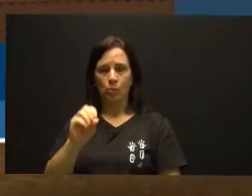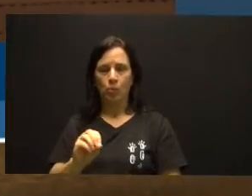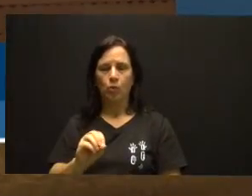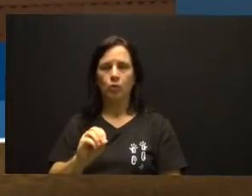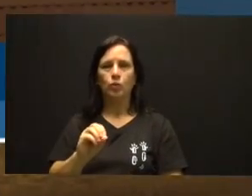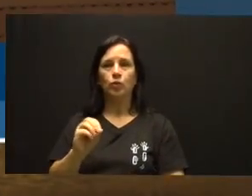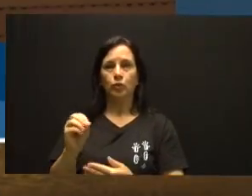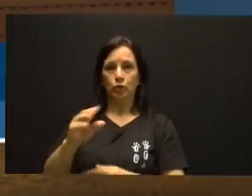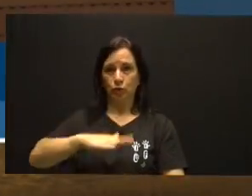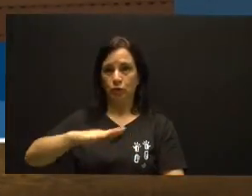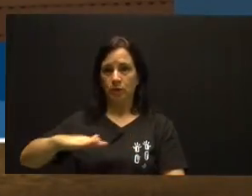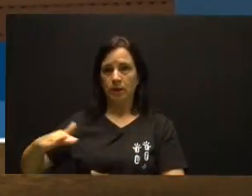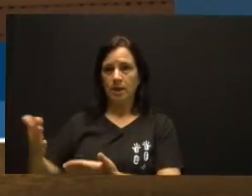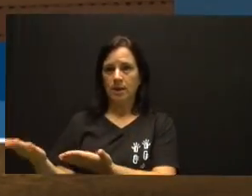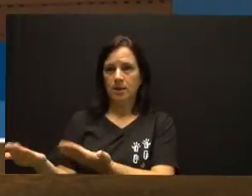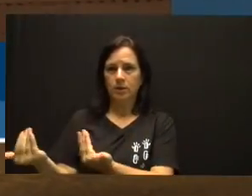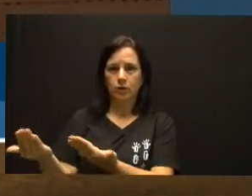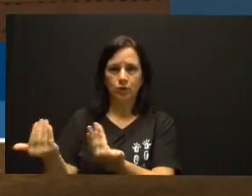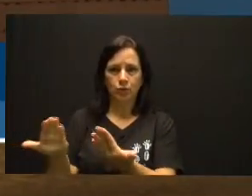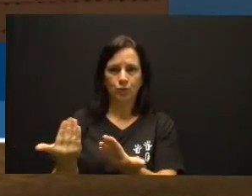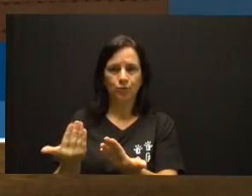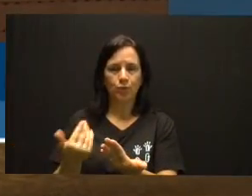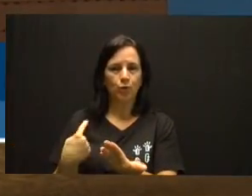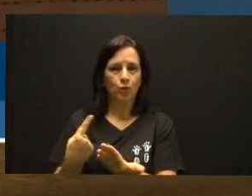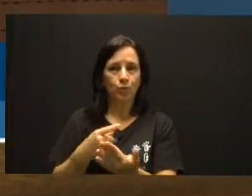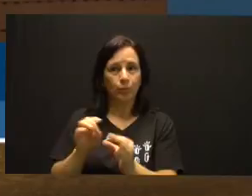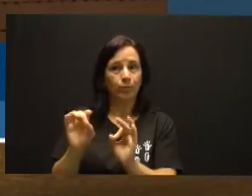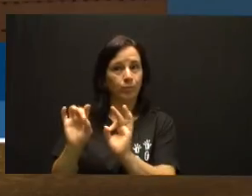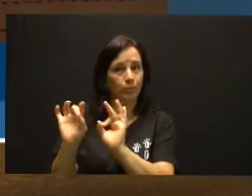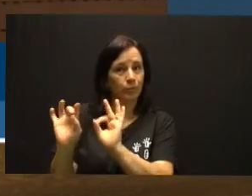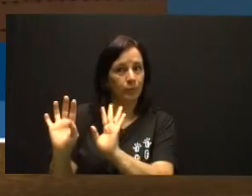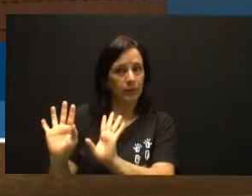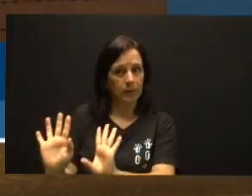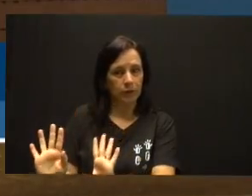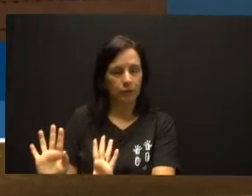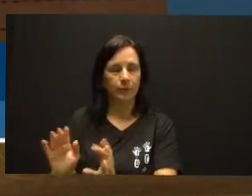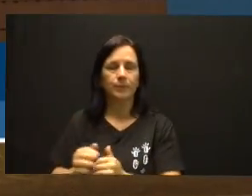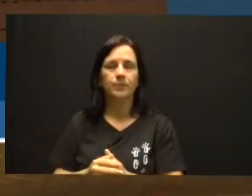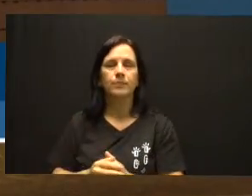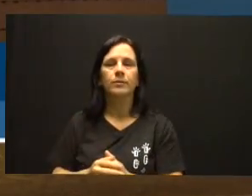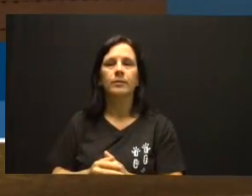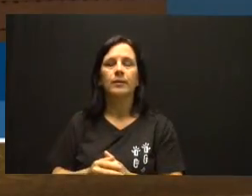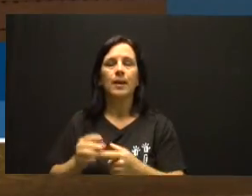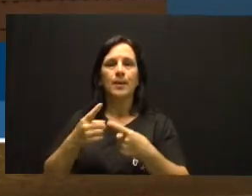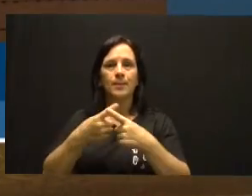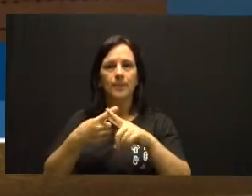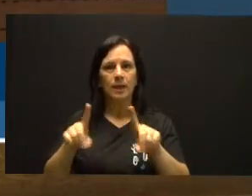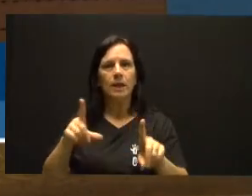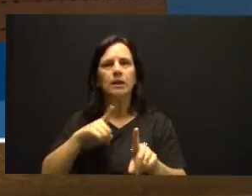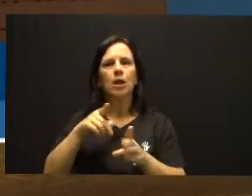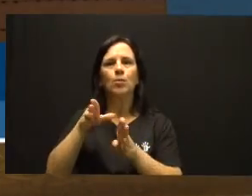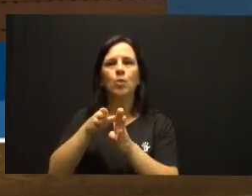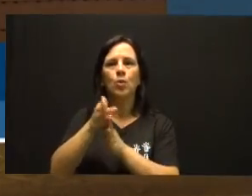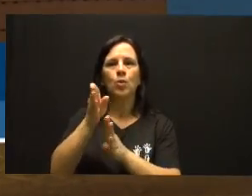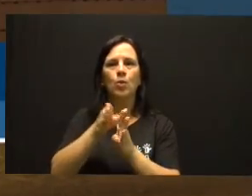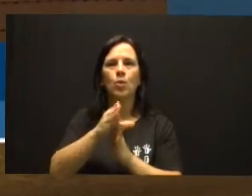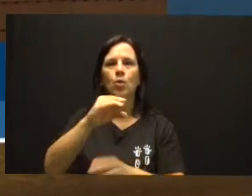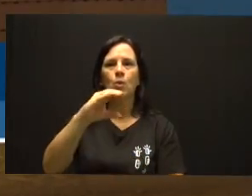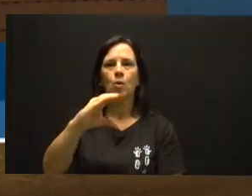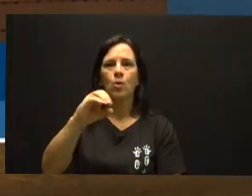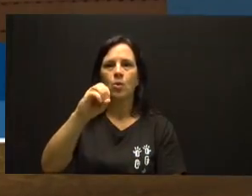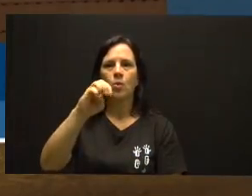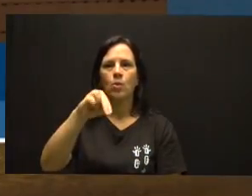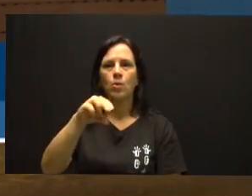de adolescente, e nós não podemos deixar como está. Mas nós temos o Conselho Tutelar.